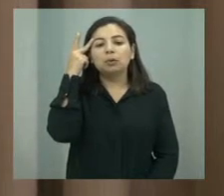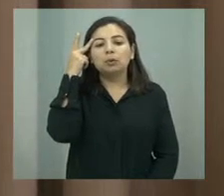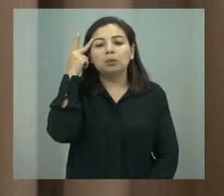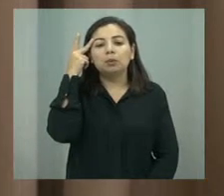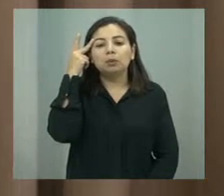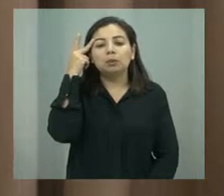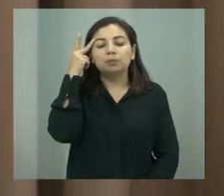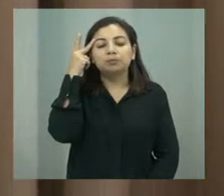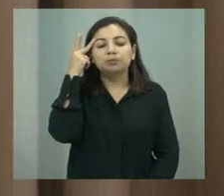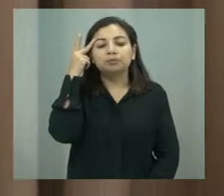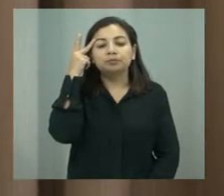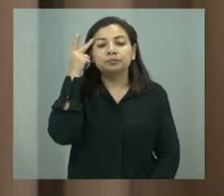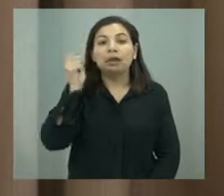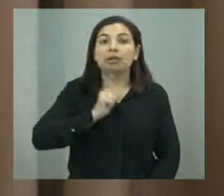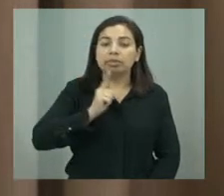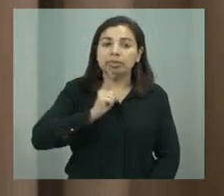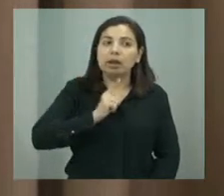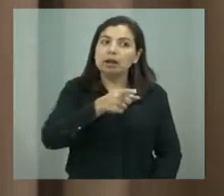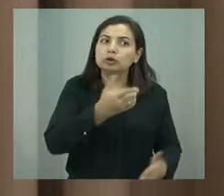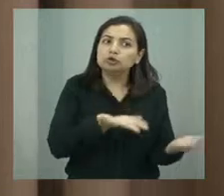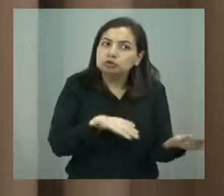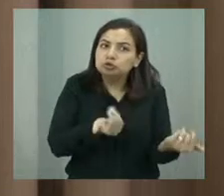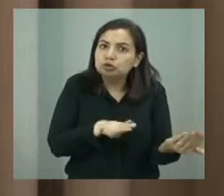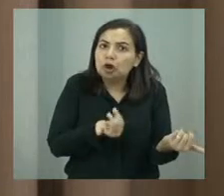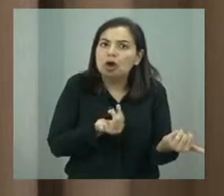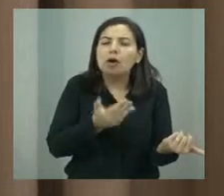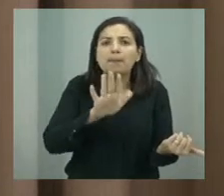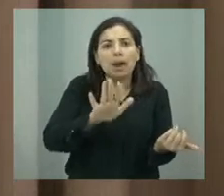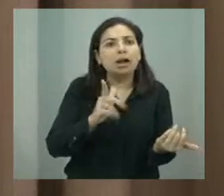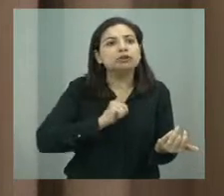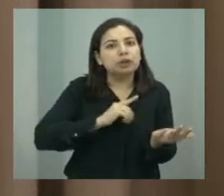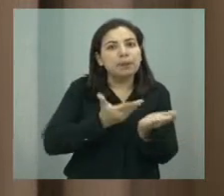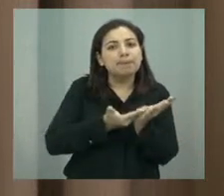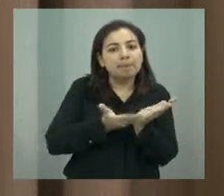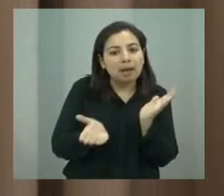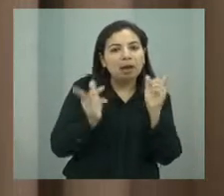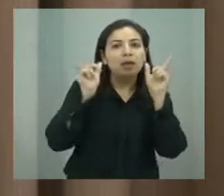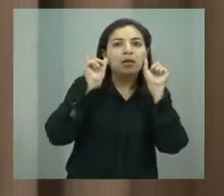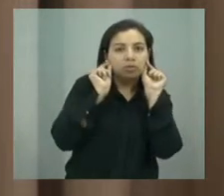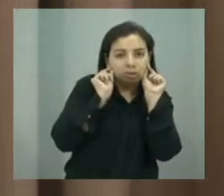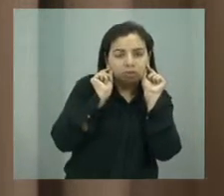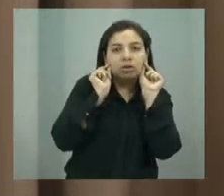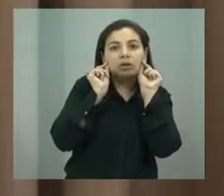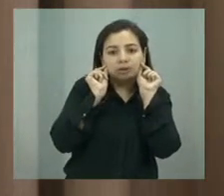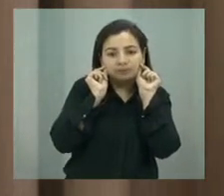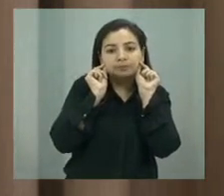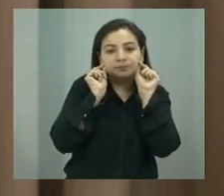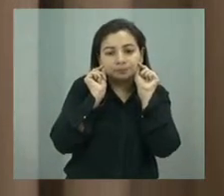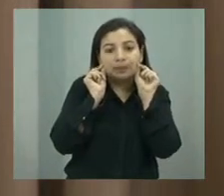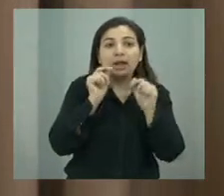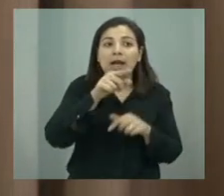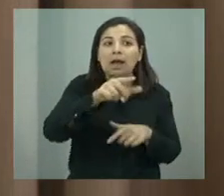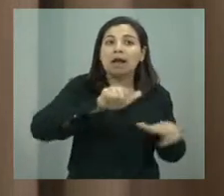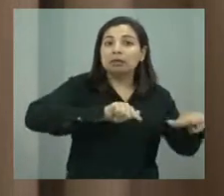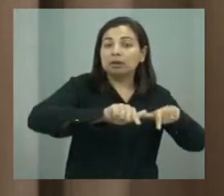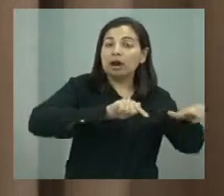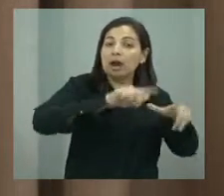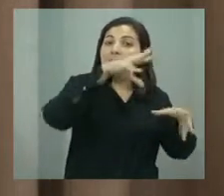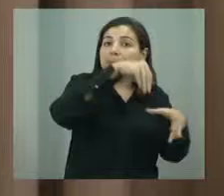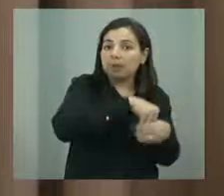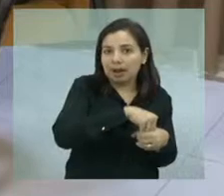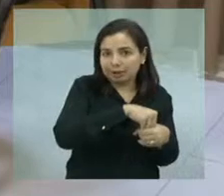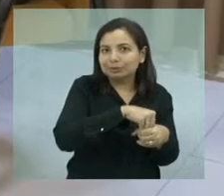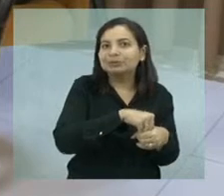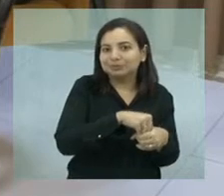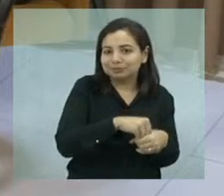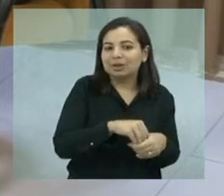a audição mais jovens por conta do trabalho. E quando a gente fala de poluição, a gente às vezes só pensa no incômodo do